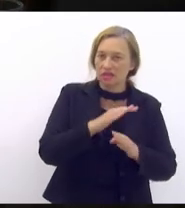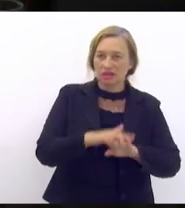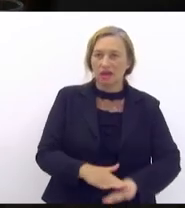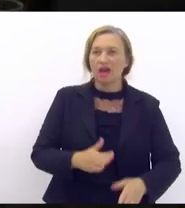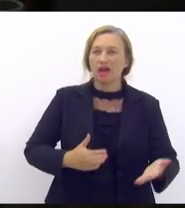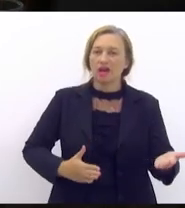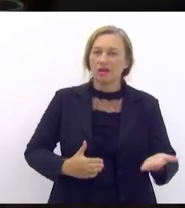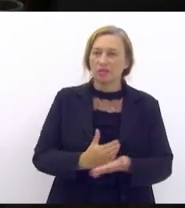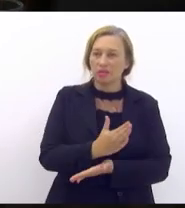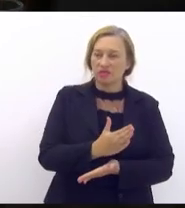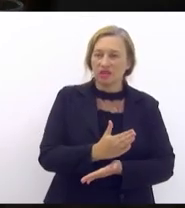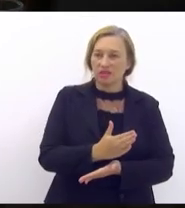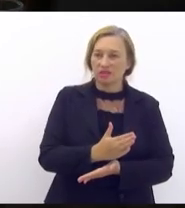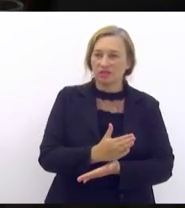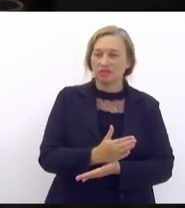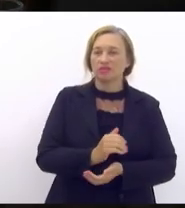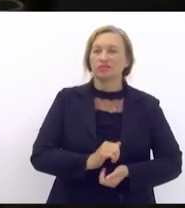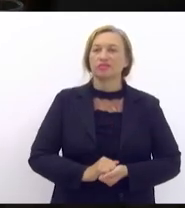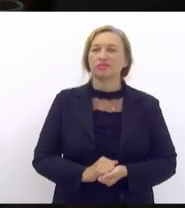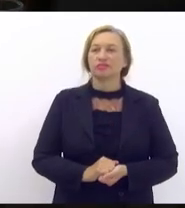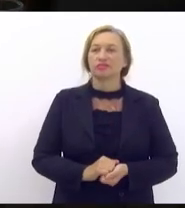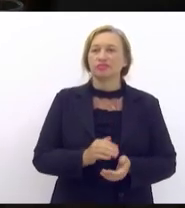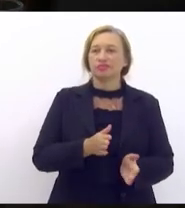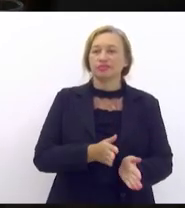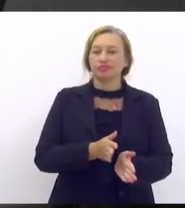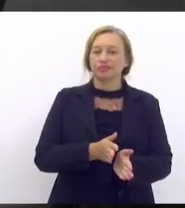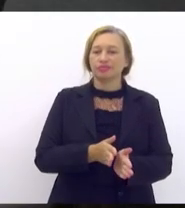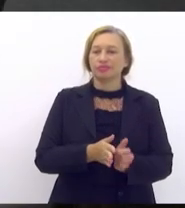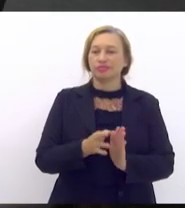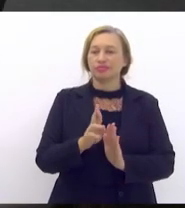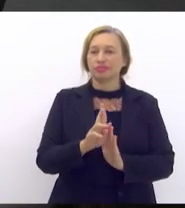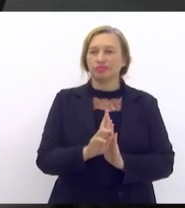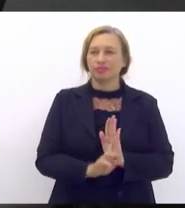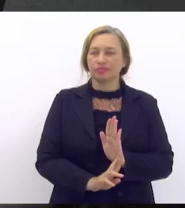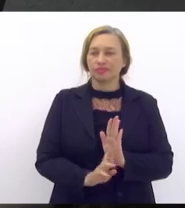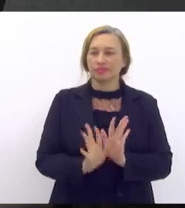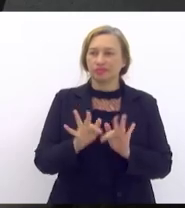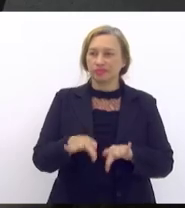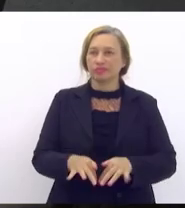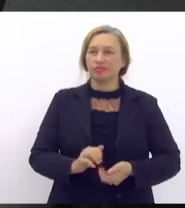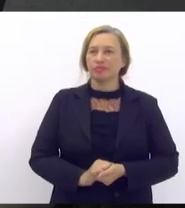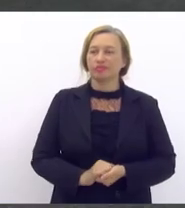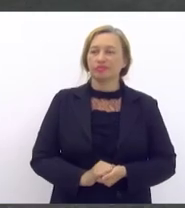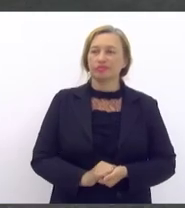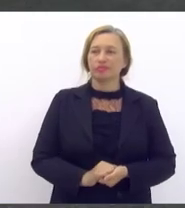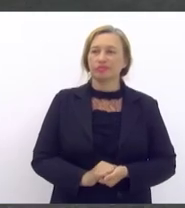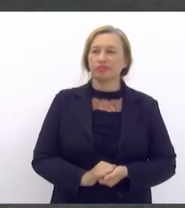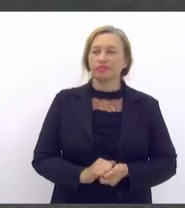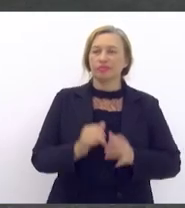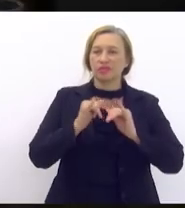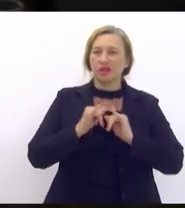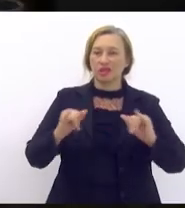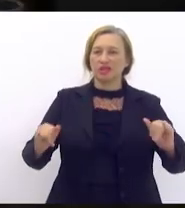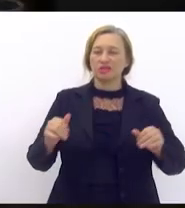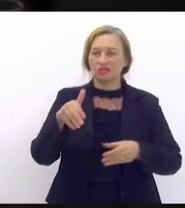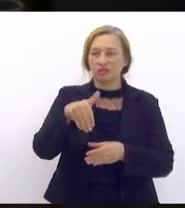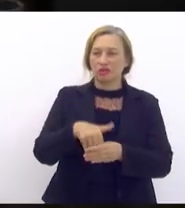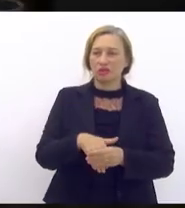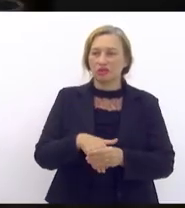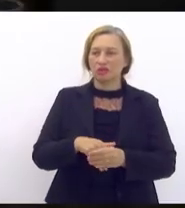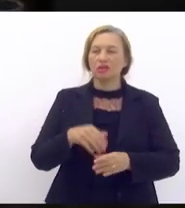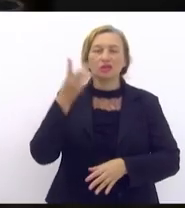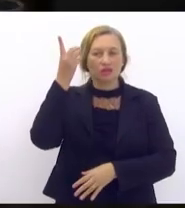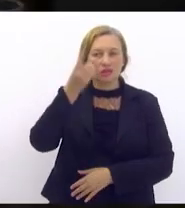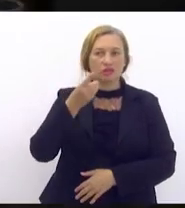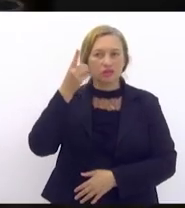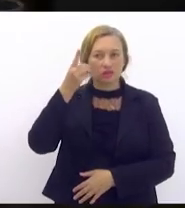como estão. Aprovado. Vai à redação final. Declaração de voto. Para a declaração de voto,